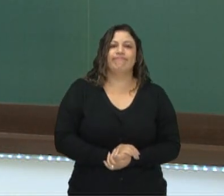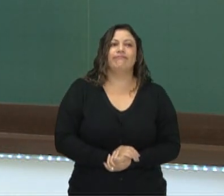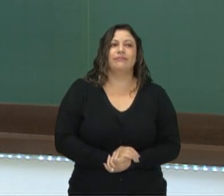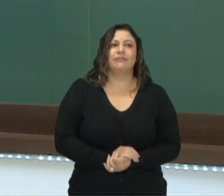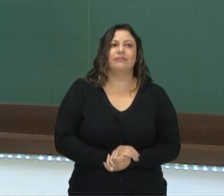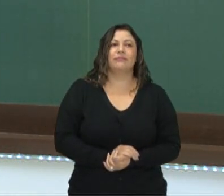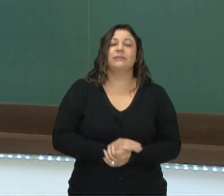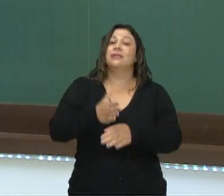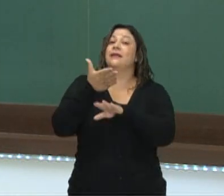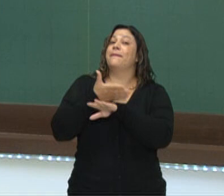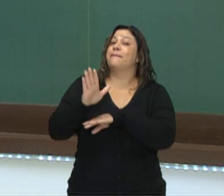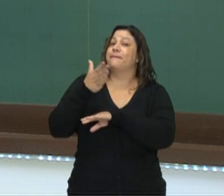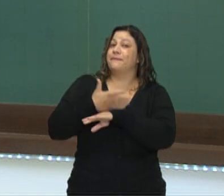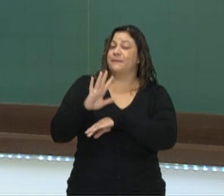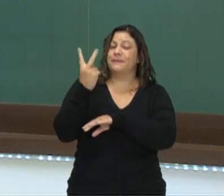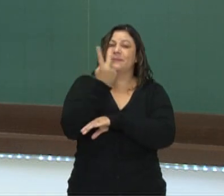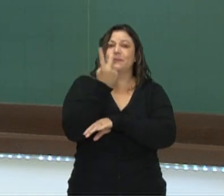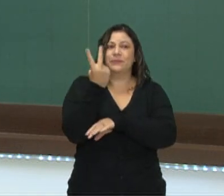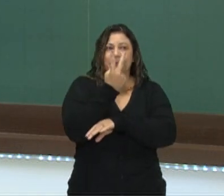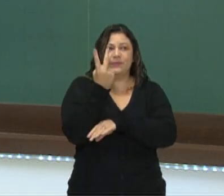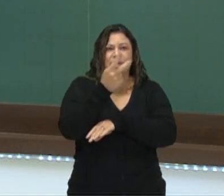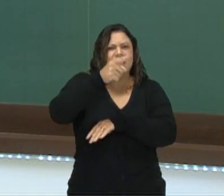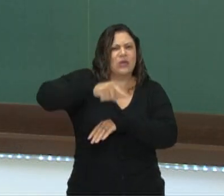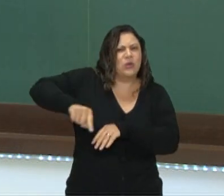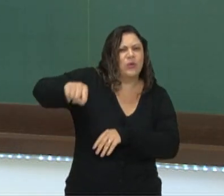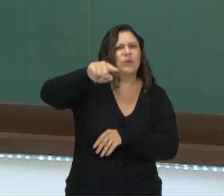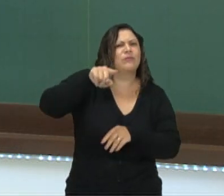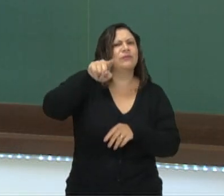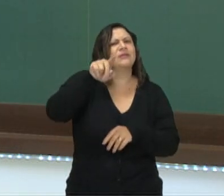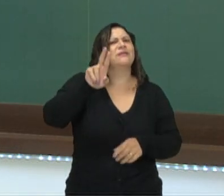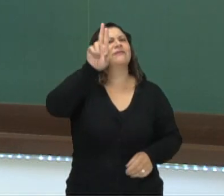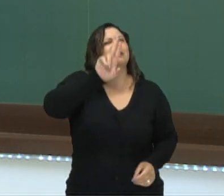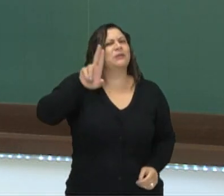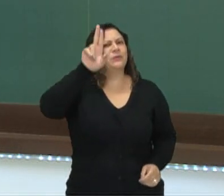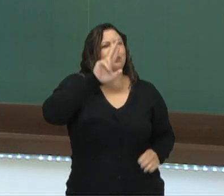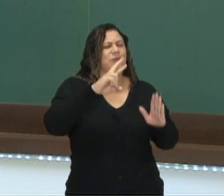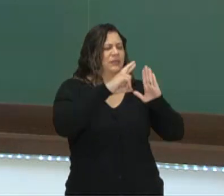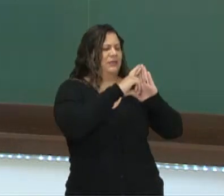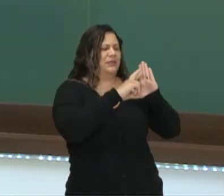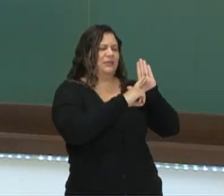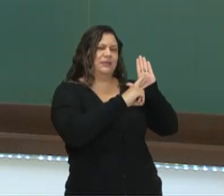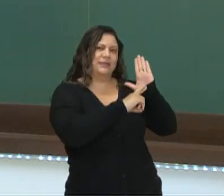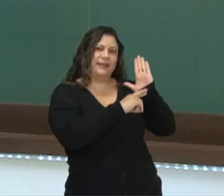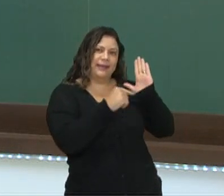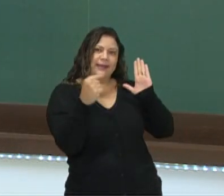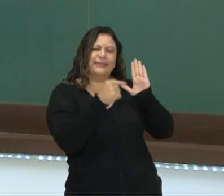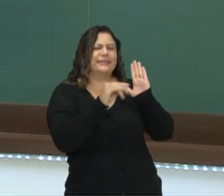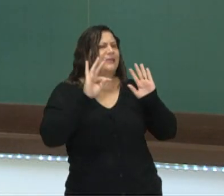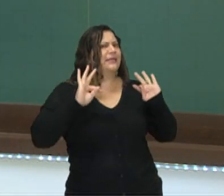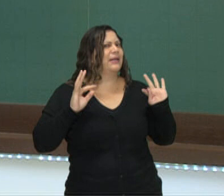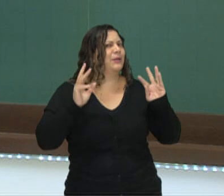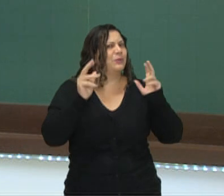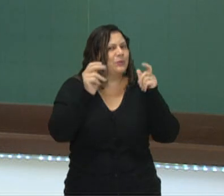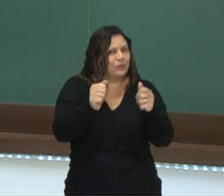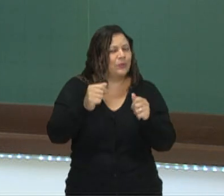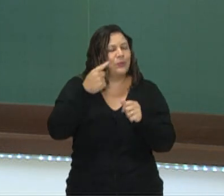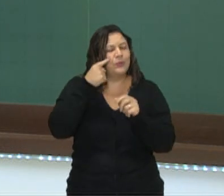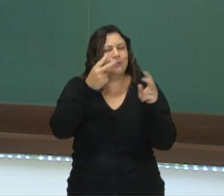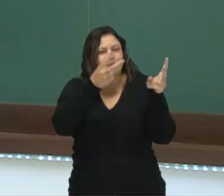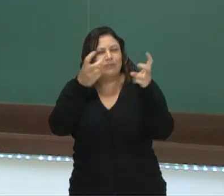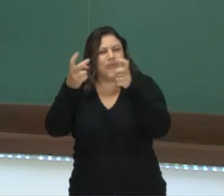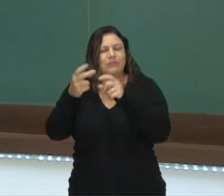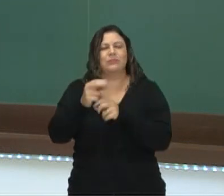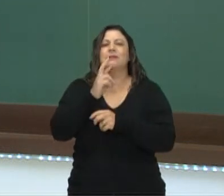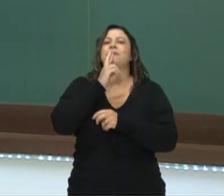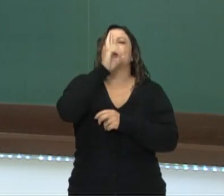para o praticando 2. Agora você vai usar todas as regras que nós vimos anteriormente para resolver